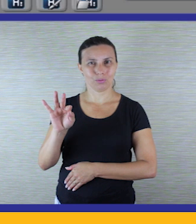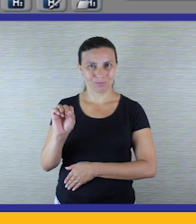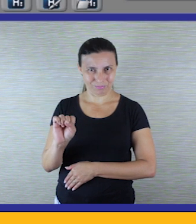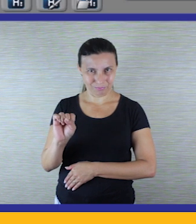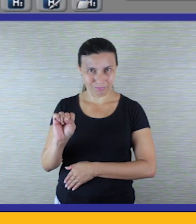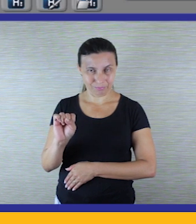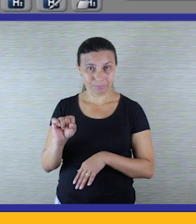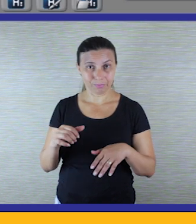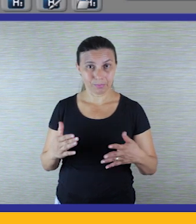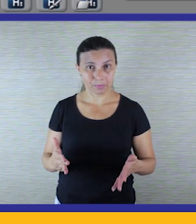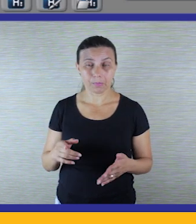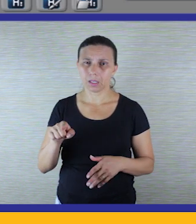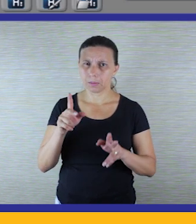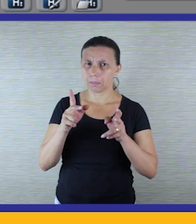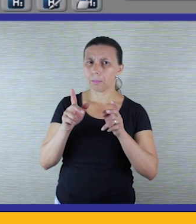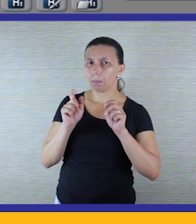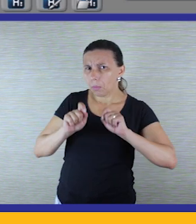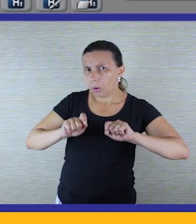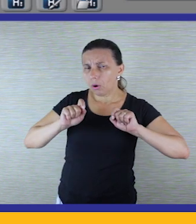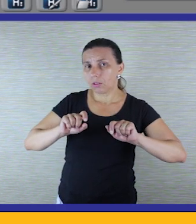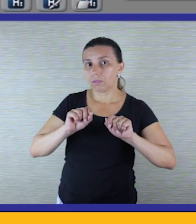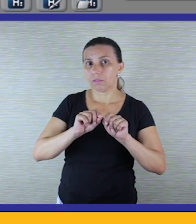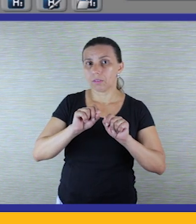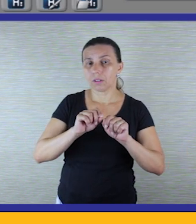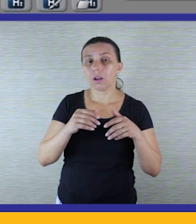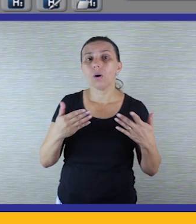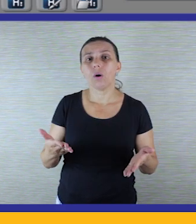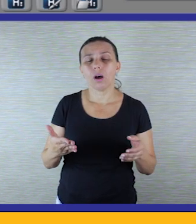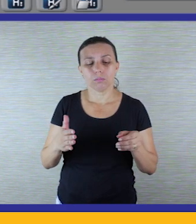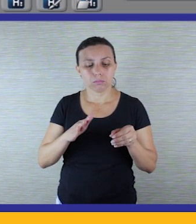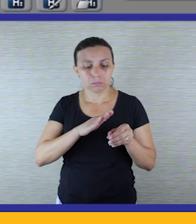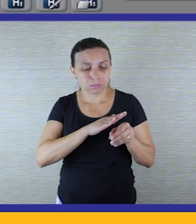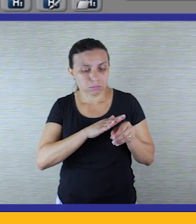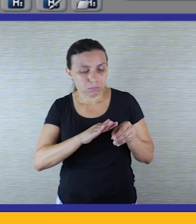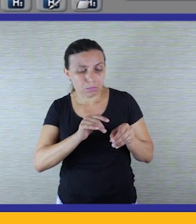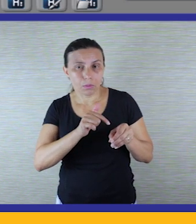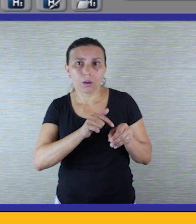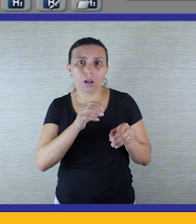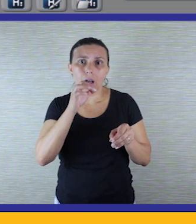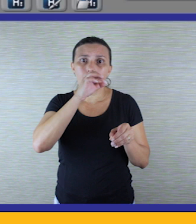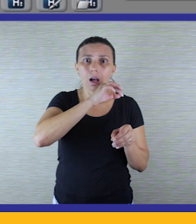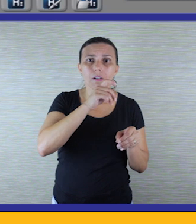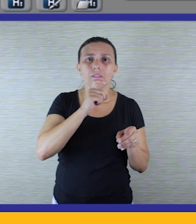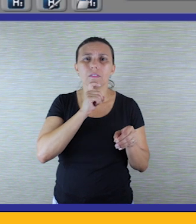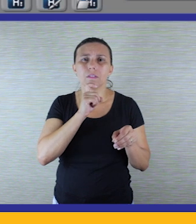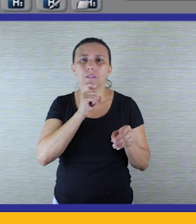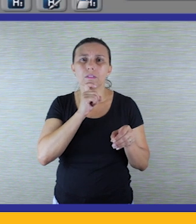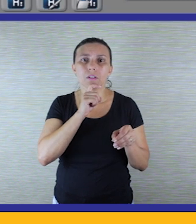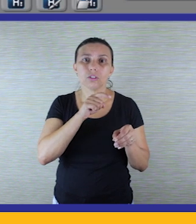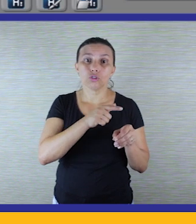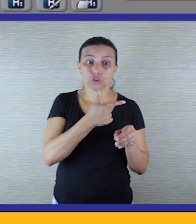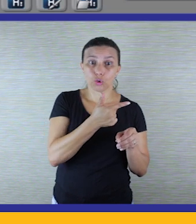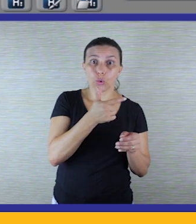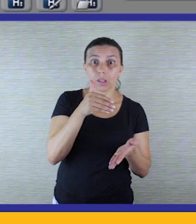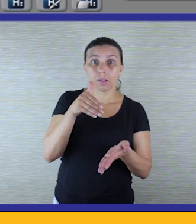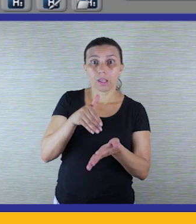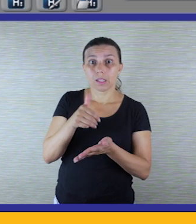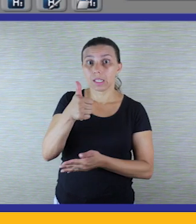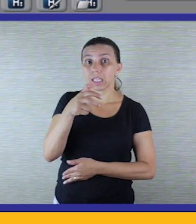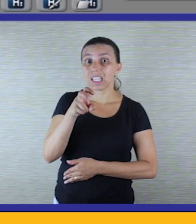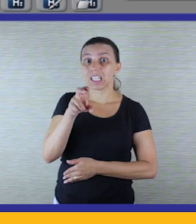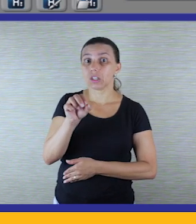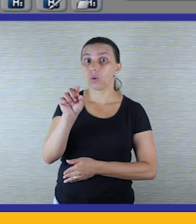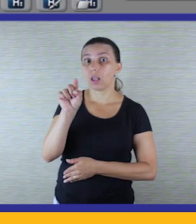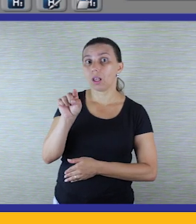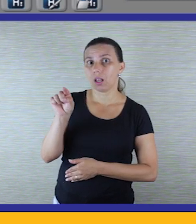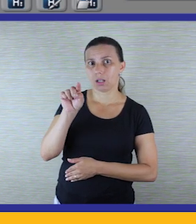permite realizar a leitura de temperaturas na faixa de 2 a 150 graus Celsius, mas ele apresenta